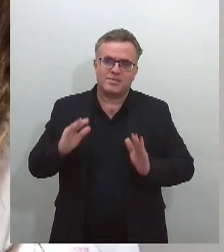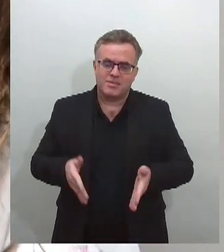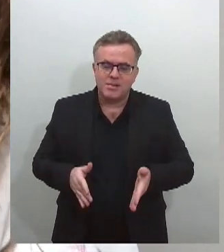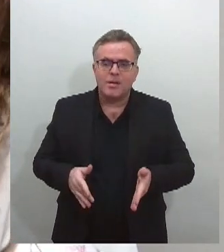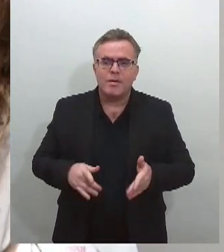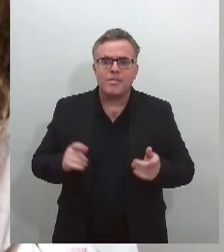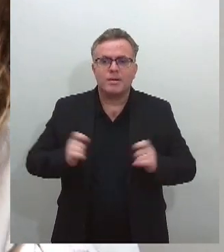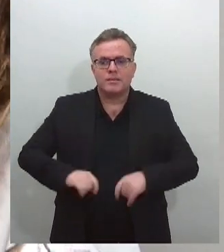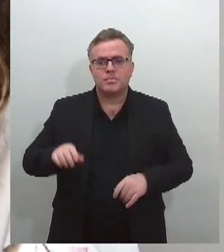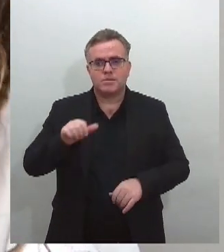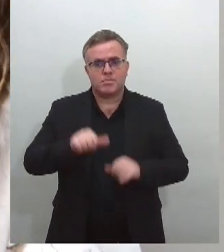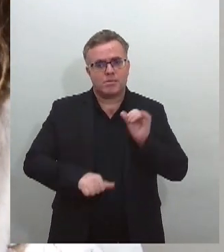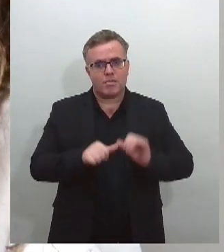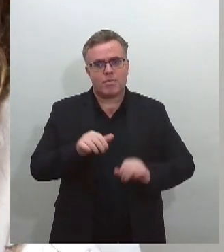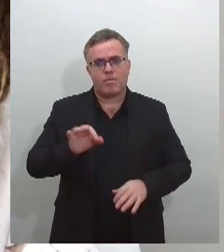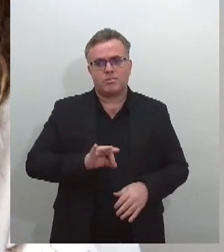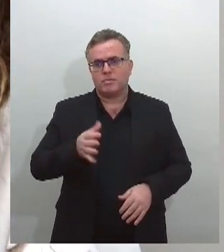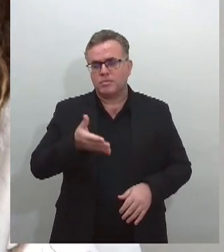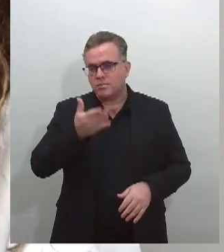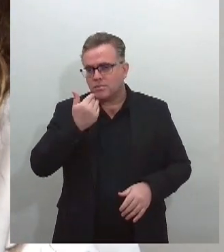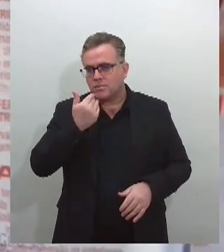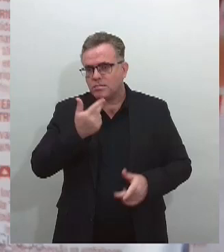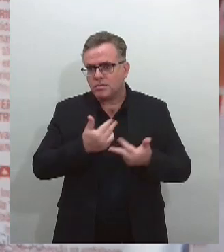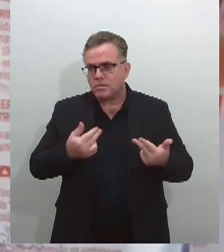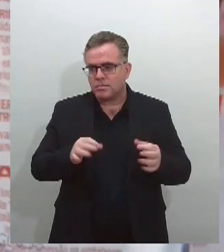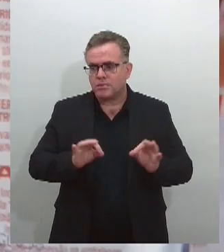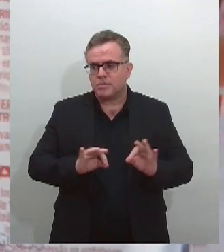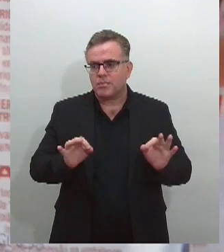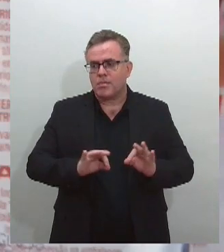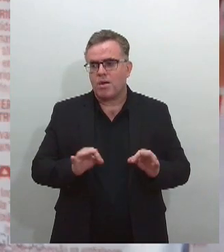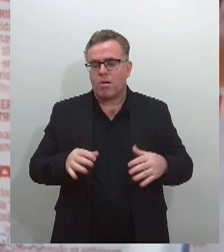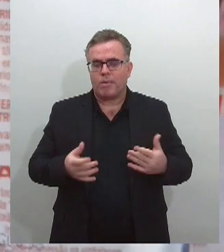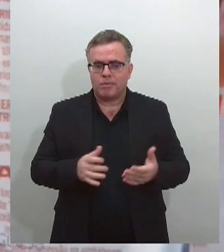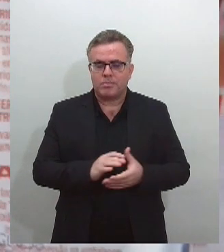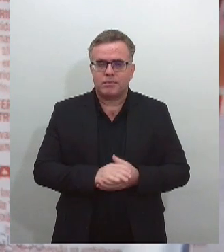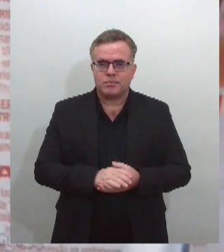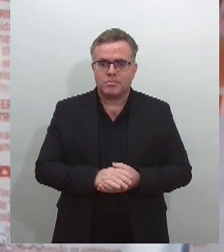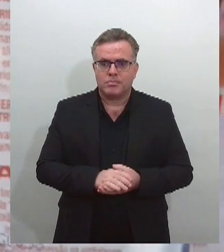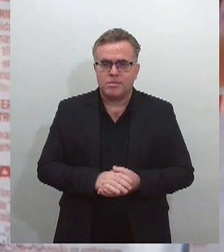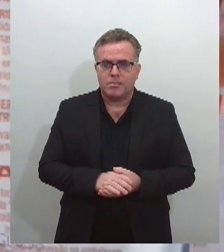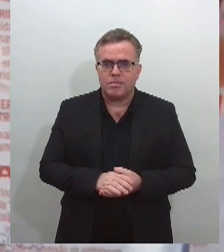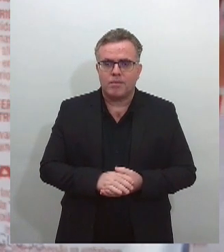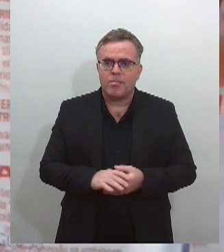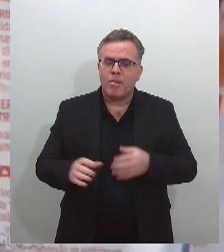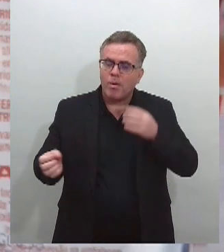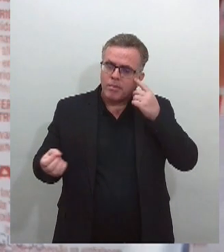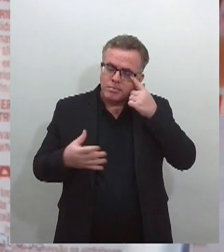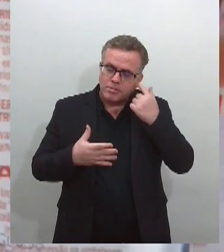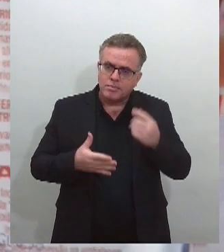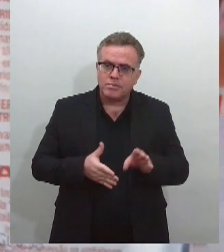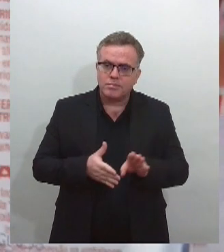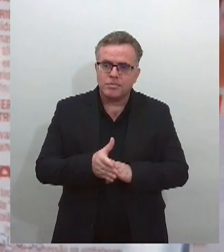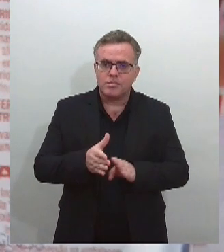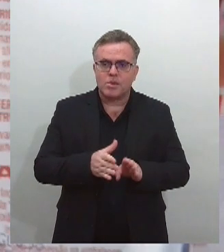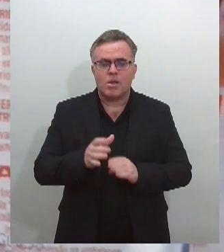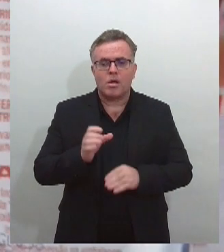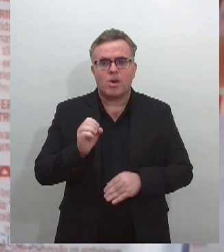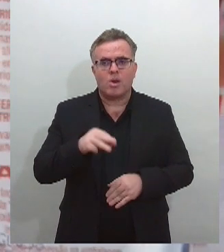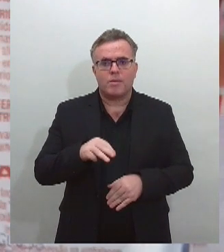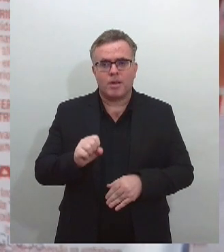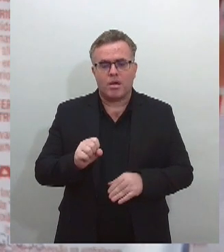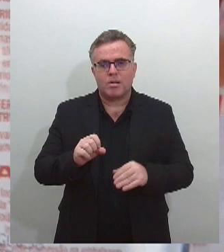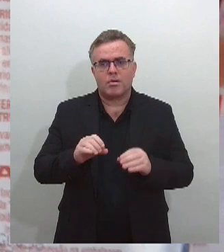né, alimentares, isso vai gerar um problema no futuro. A nova recomendação da OMS sobre adoçantes sem